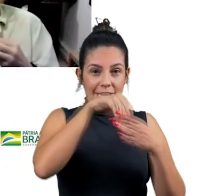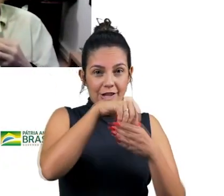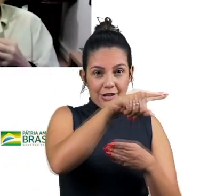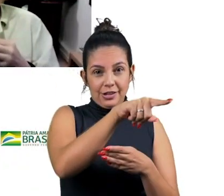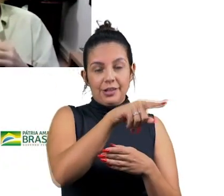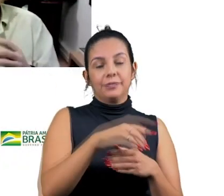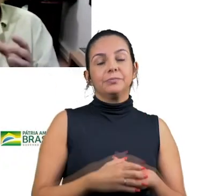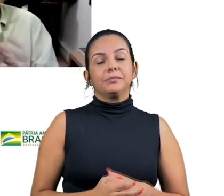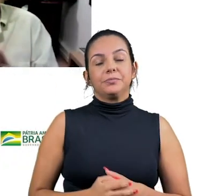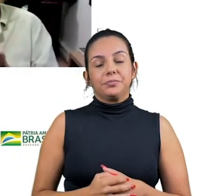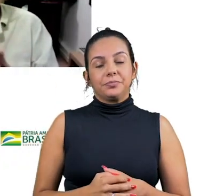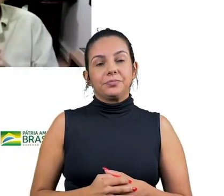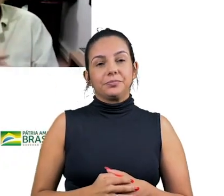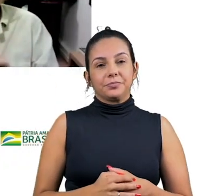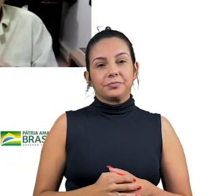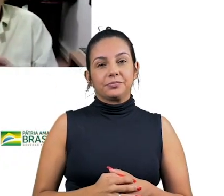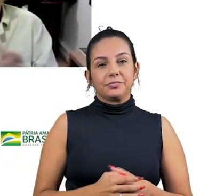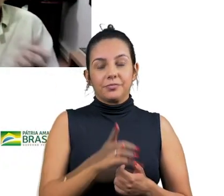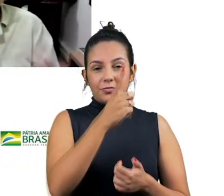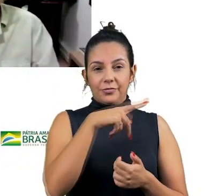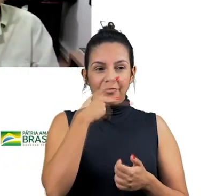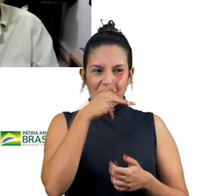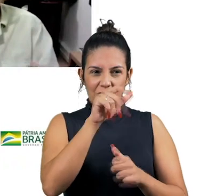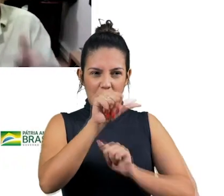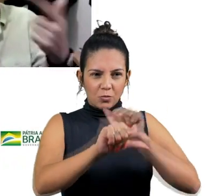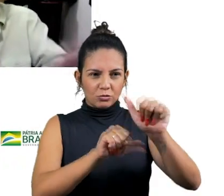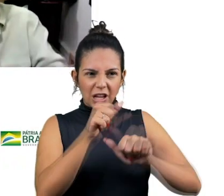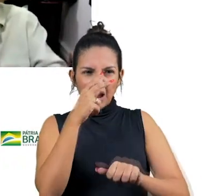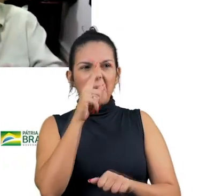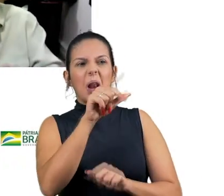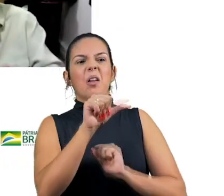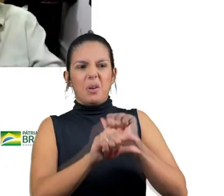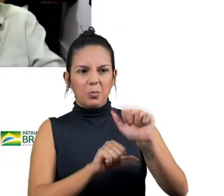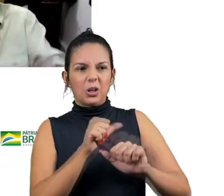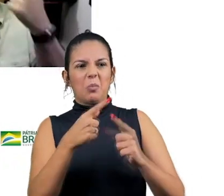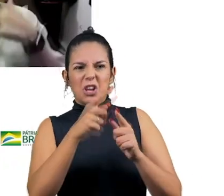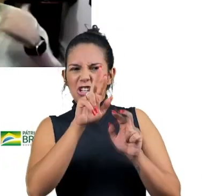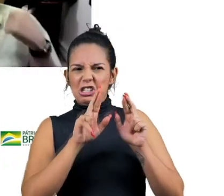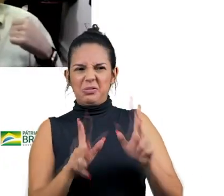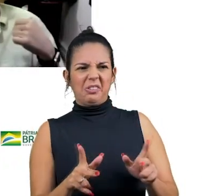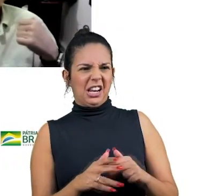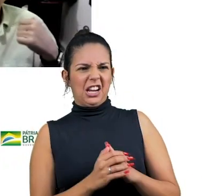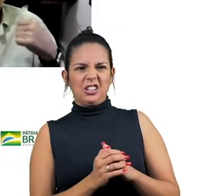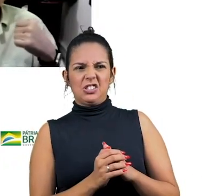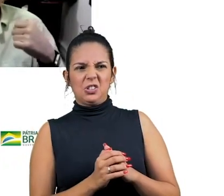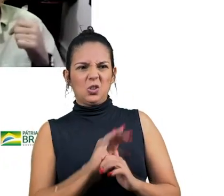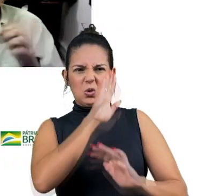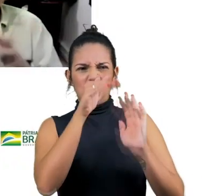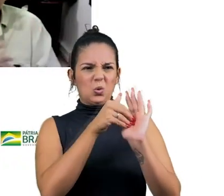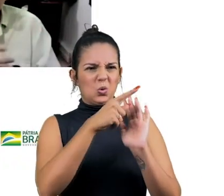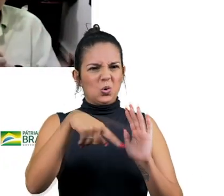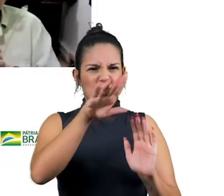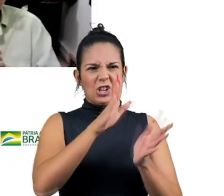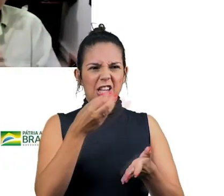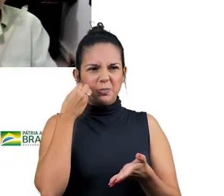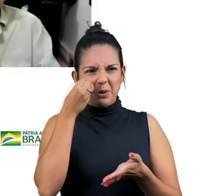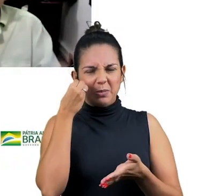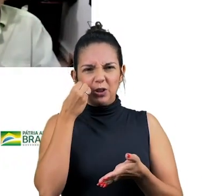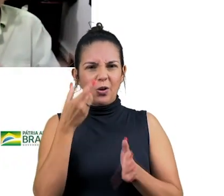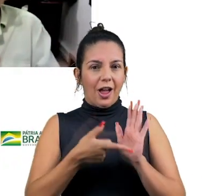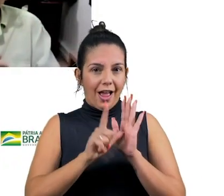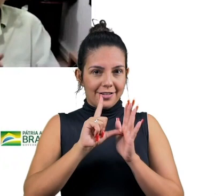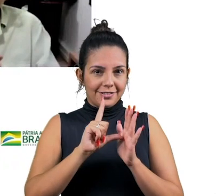incomodando a eles. Eles dizem, esse cara está dizendo que vai mudar, é capaz dele mudar mesmo, porque ele é muito diferente de tudo o que a gente experimentou